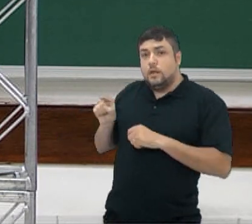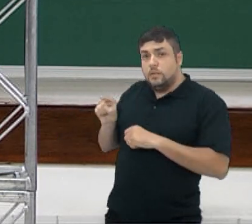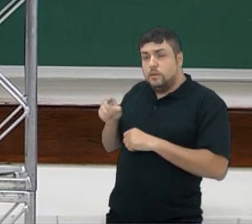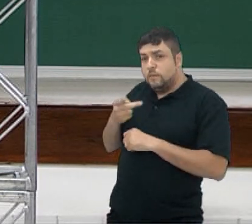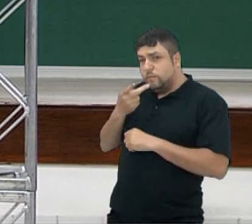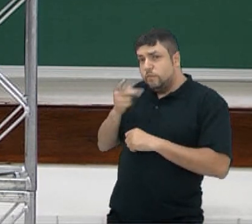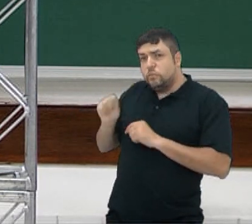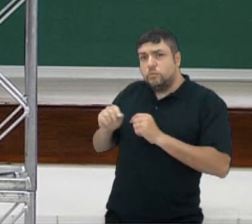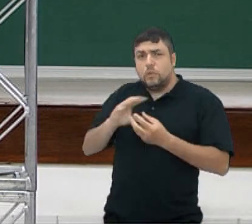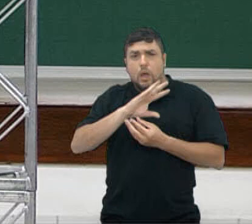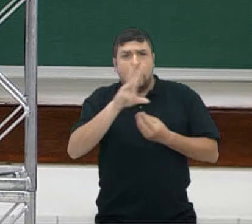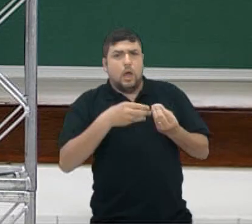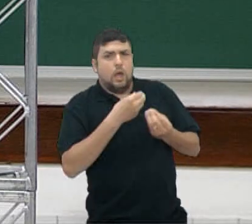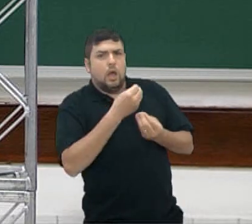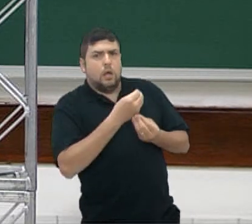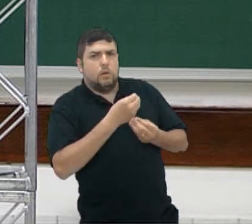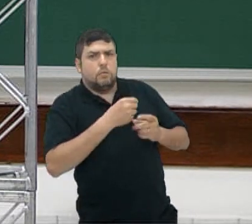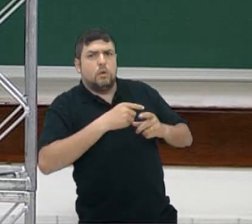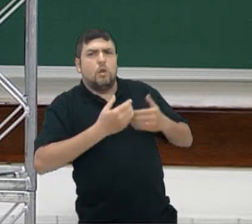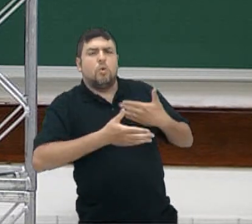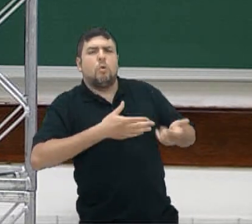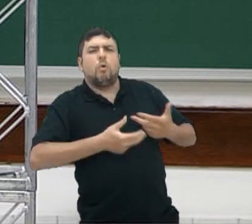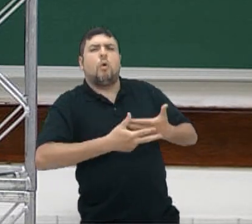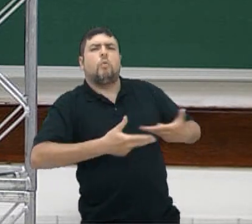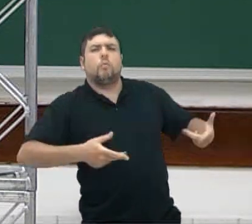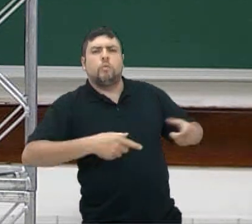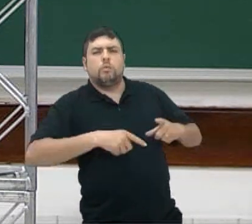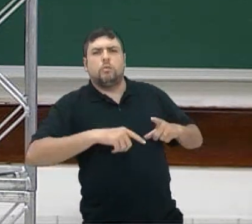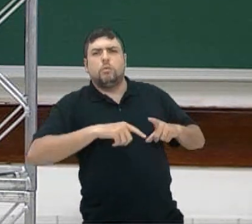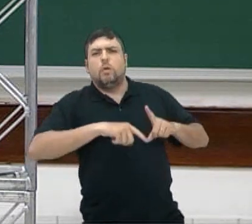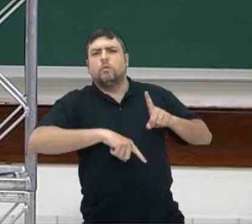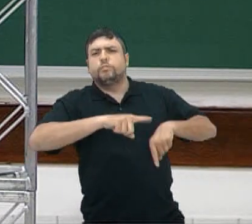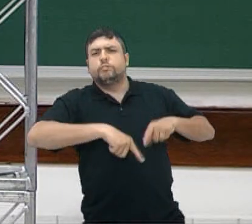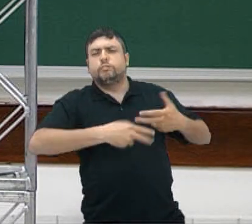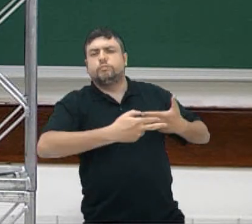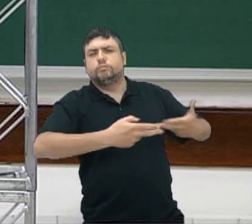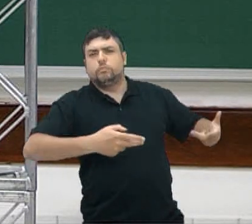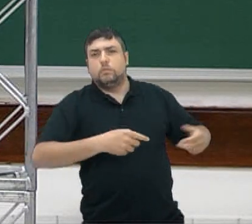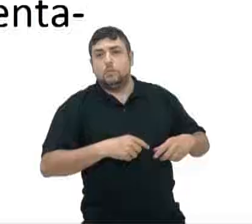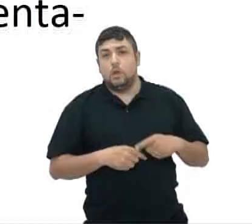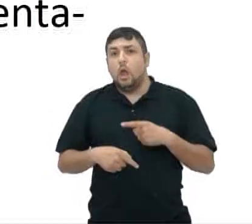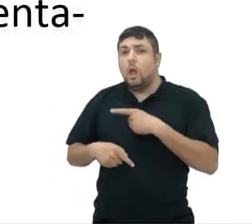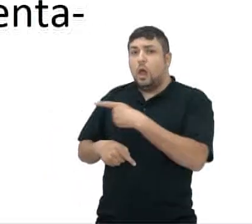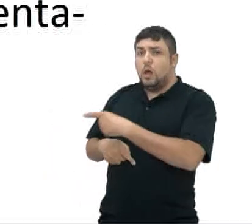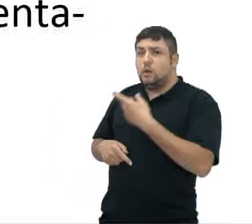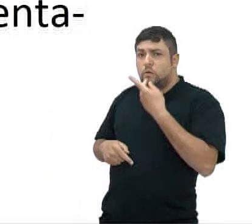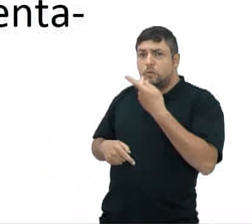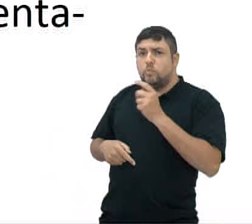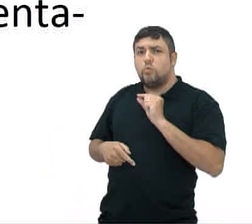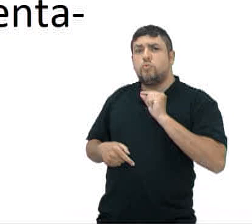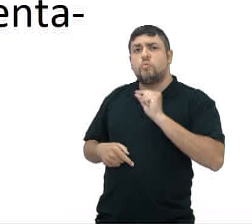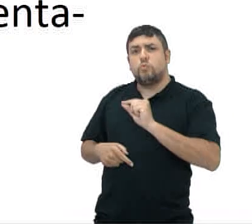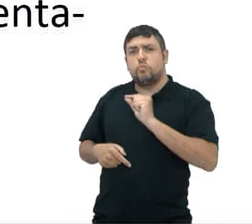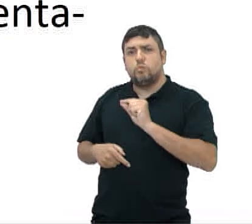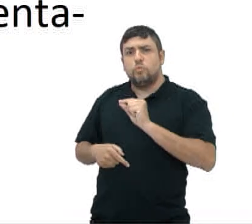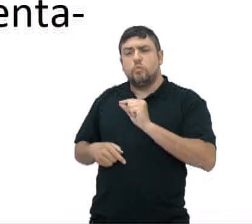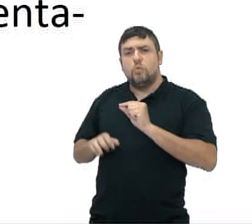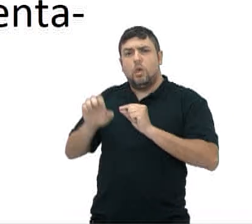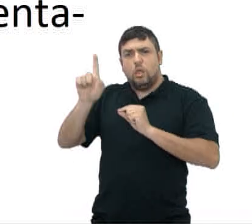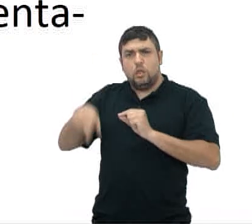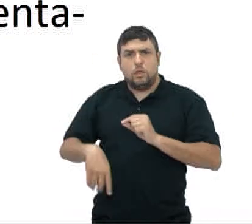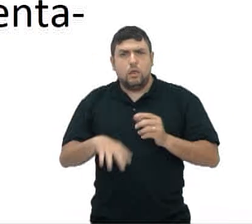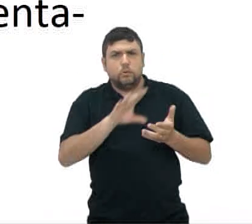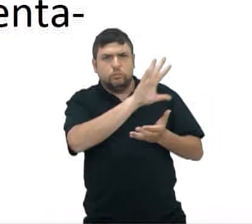seria qualquer coisa além de objetos físicos, daí ela continua, e ele afirma que a intenção antecipa a visão de